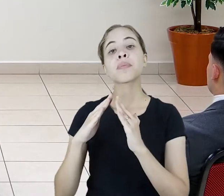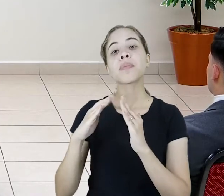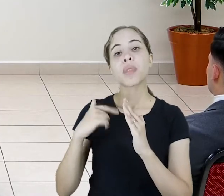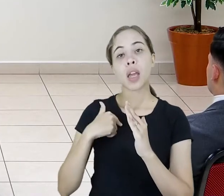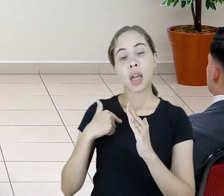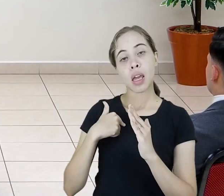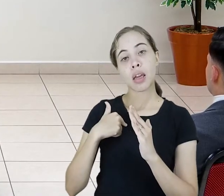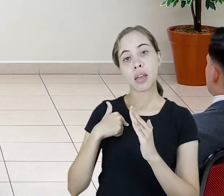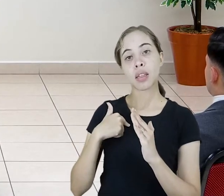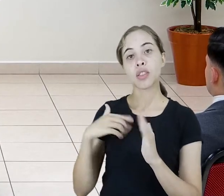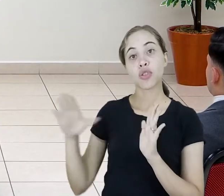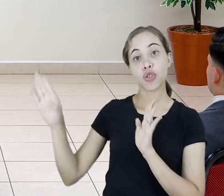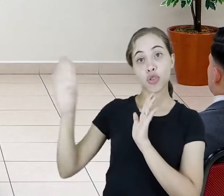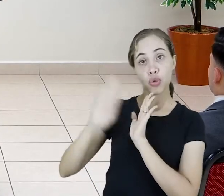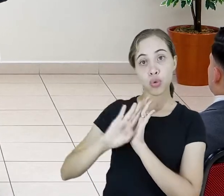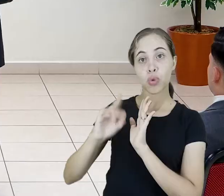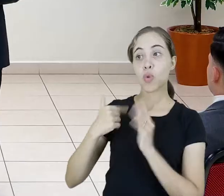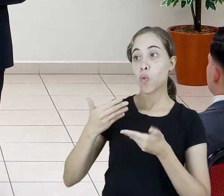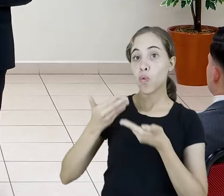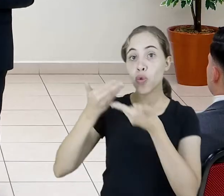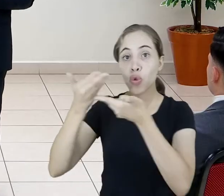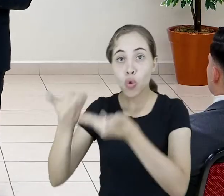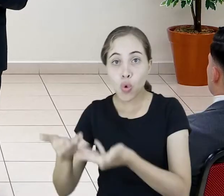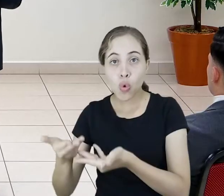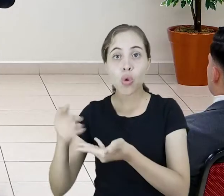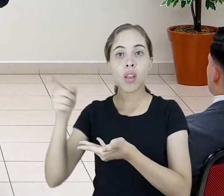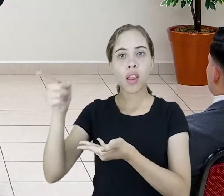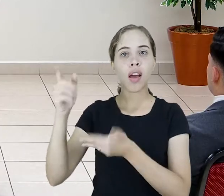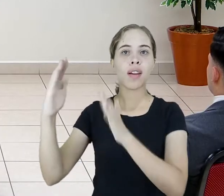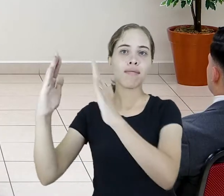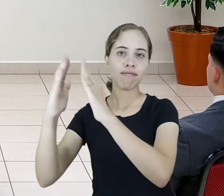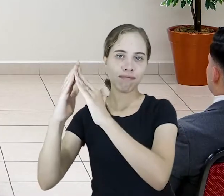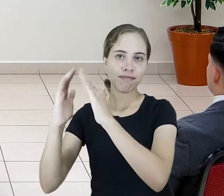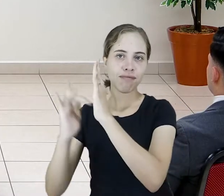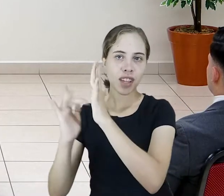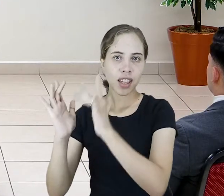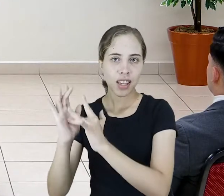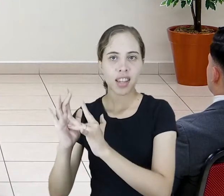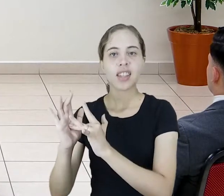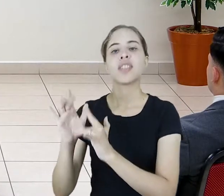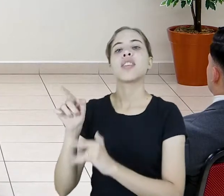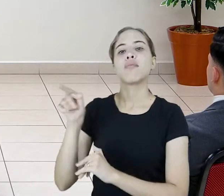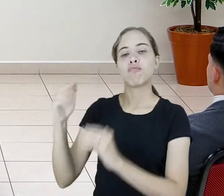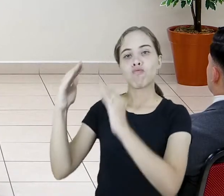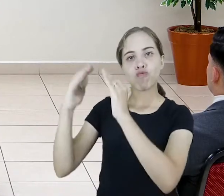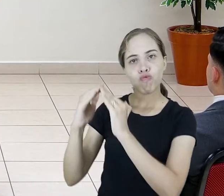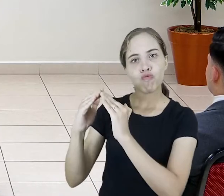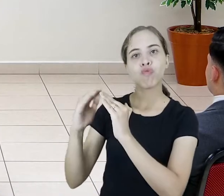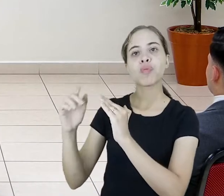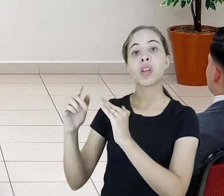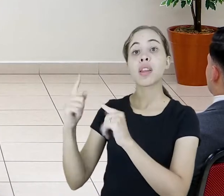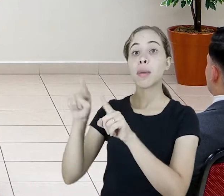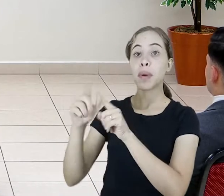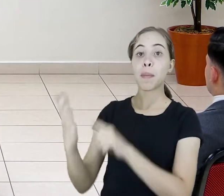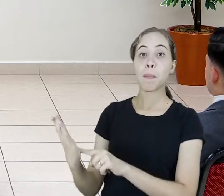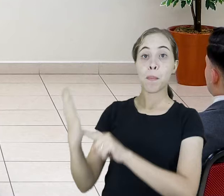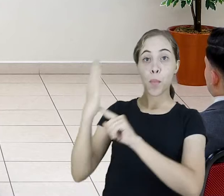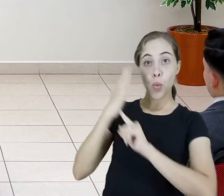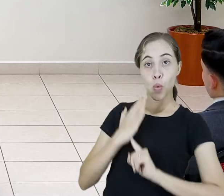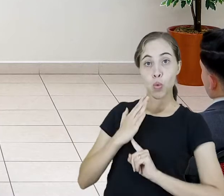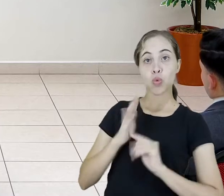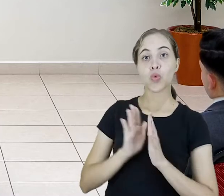chegaram na minha casa, me convidaram para ir à igreja, me apresentaram o Livro de Mórmon